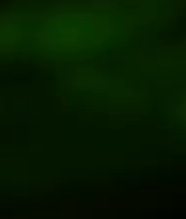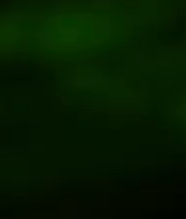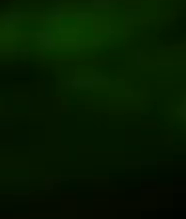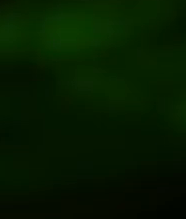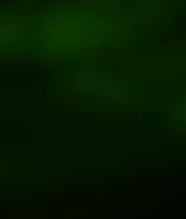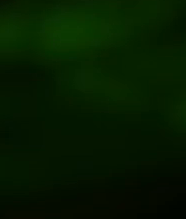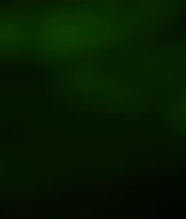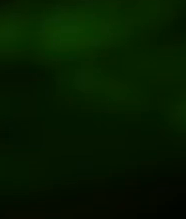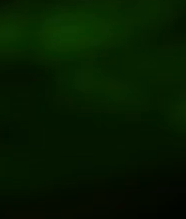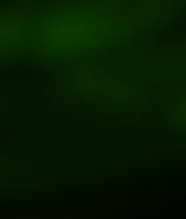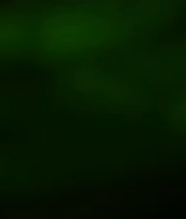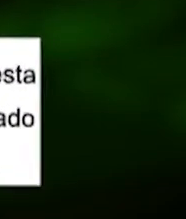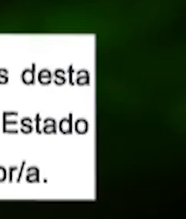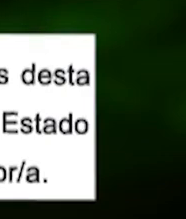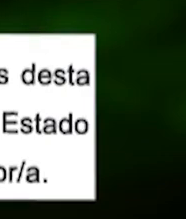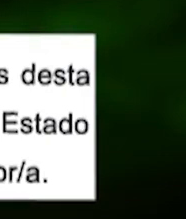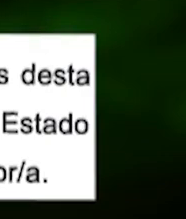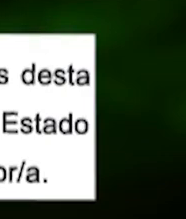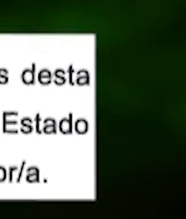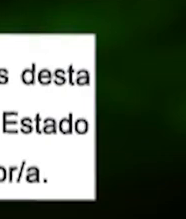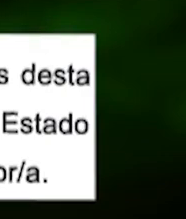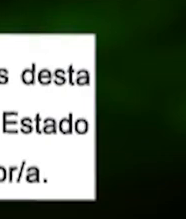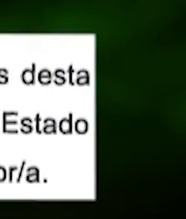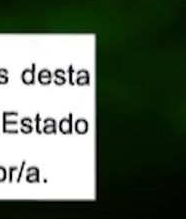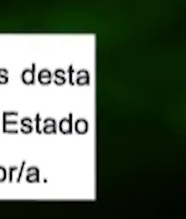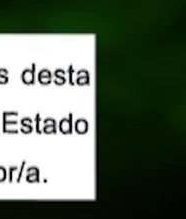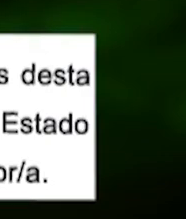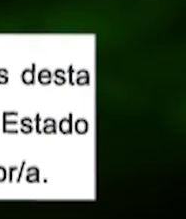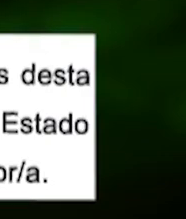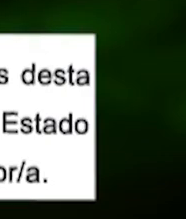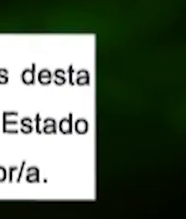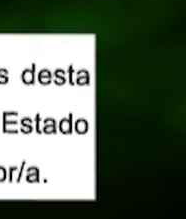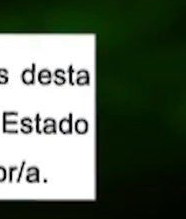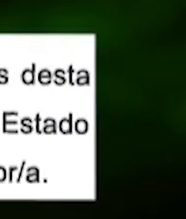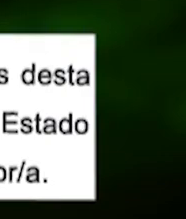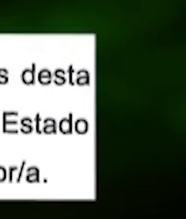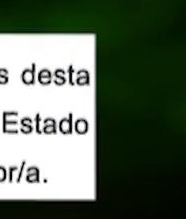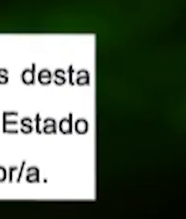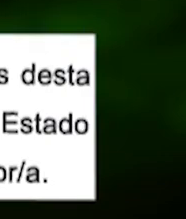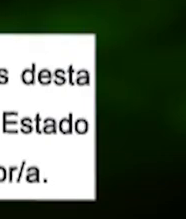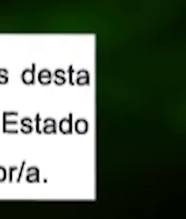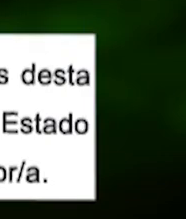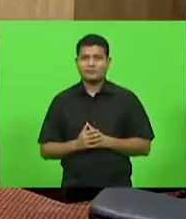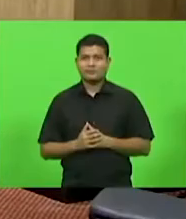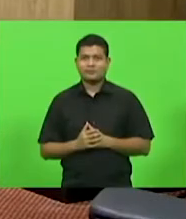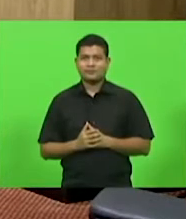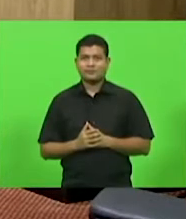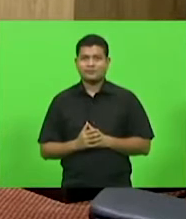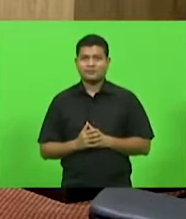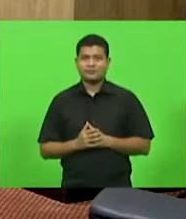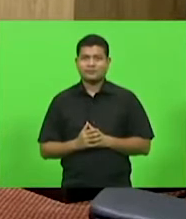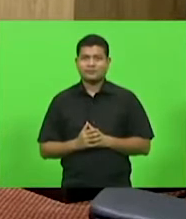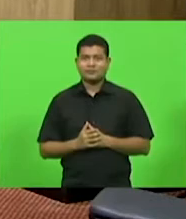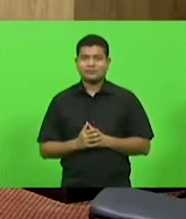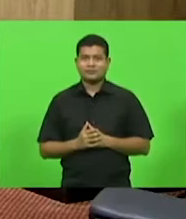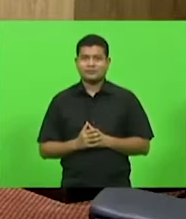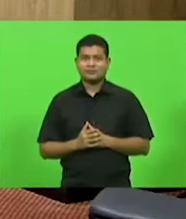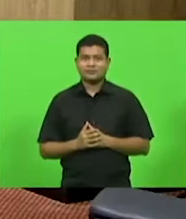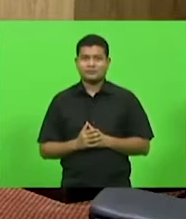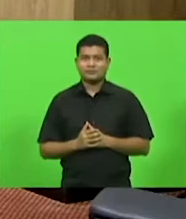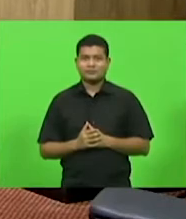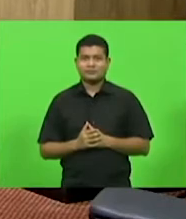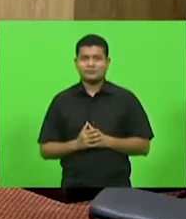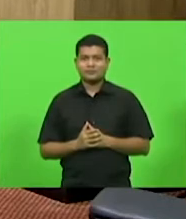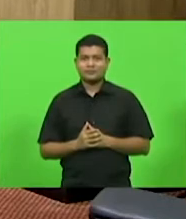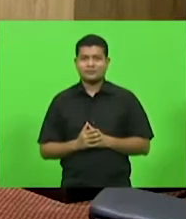trabalhadores da área da Educação no grupo prioritário para vacinação contra a doença objetivo é garantir